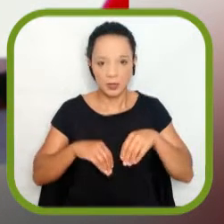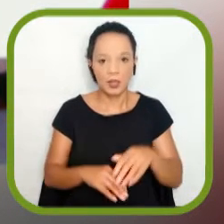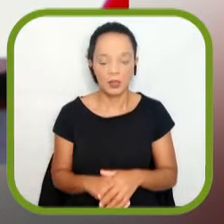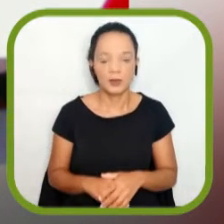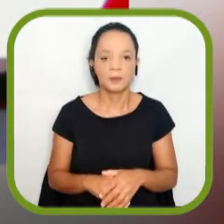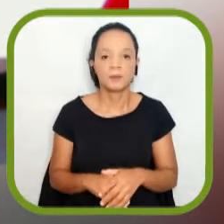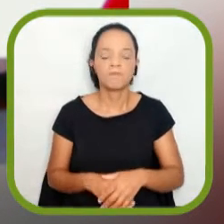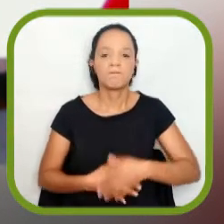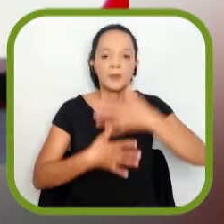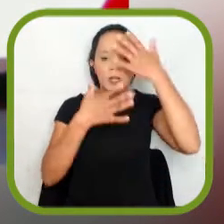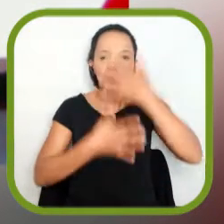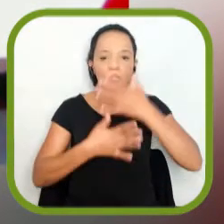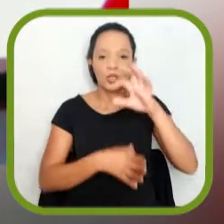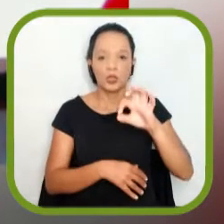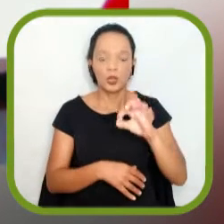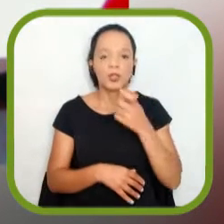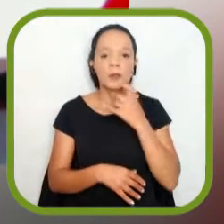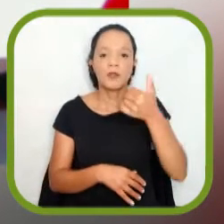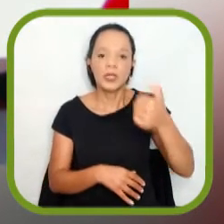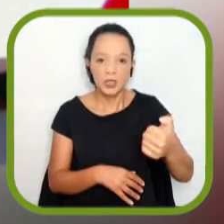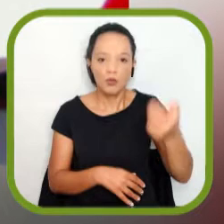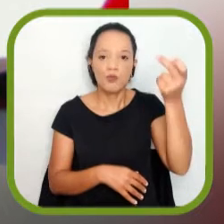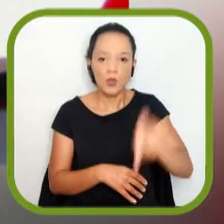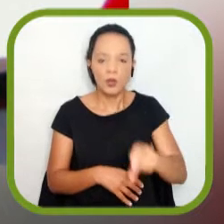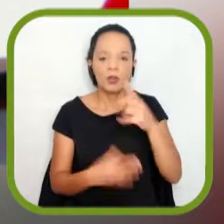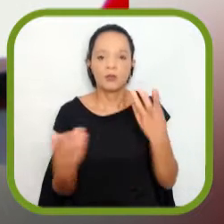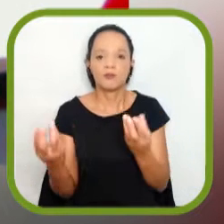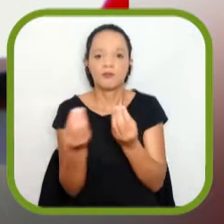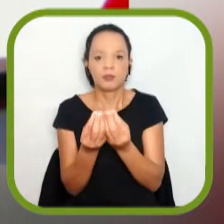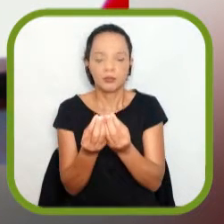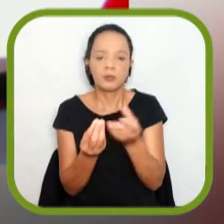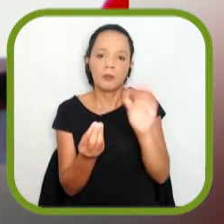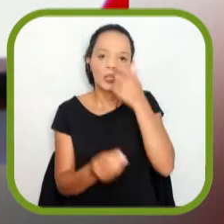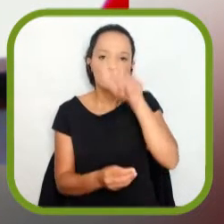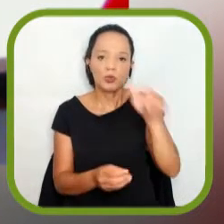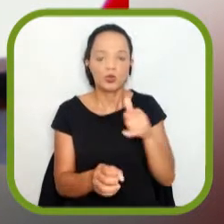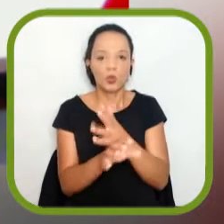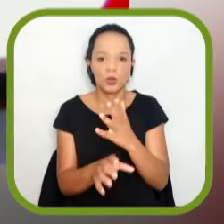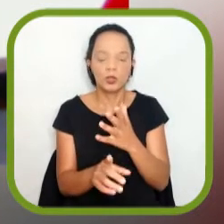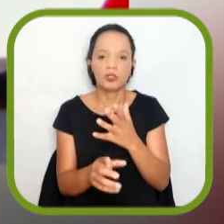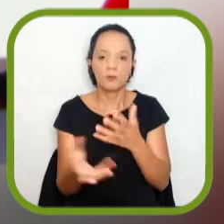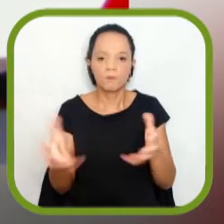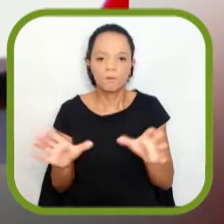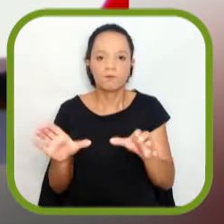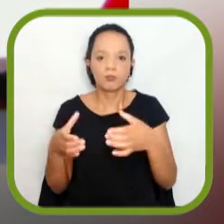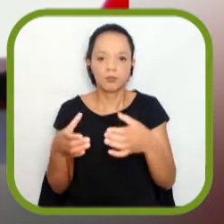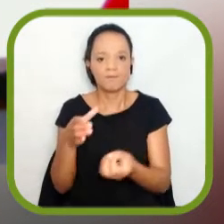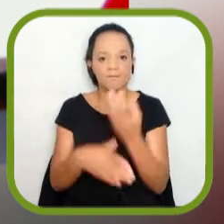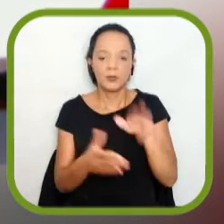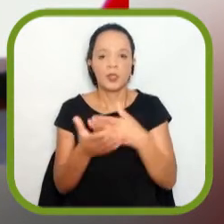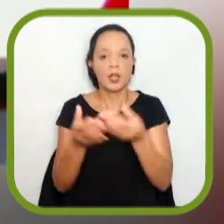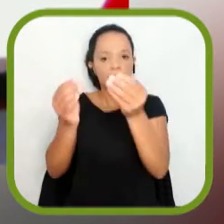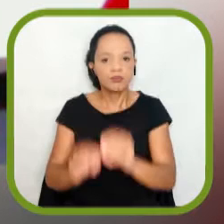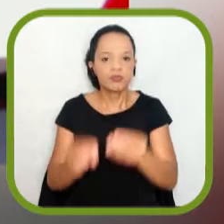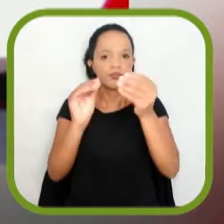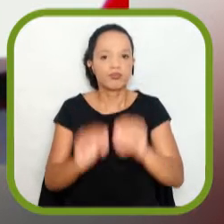entrevista, António. 18 dias depois do 25 de Abril, António juntou-se mais uns ativistas para